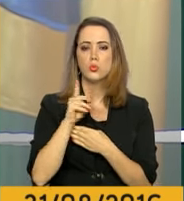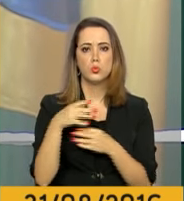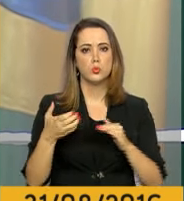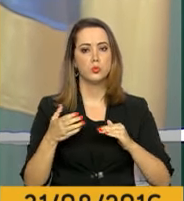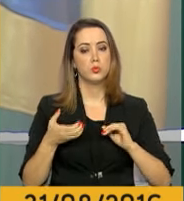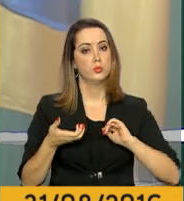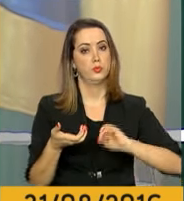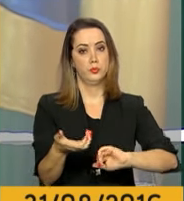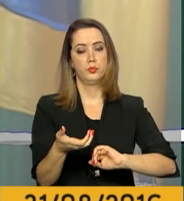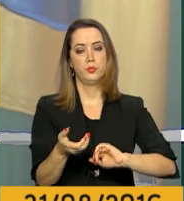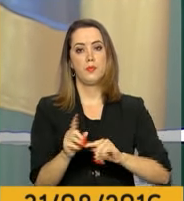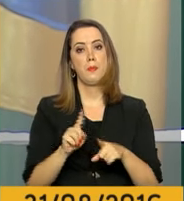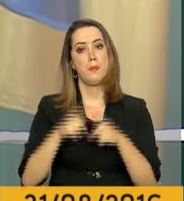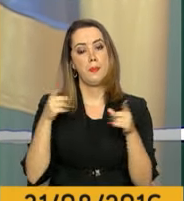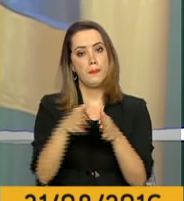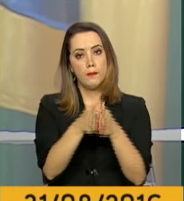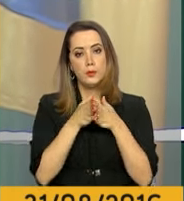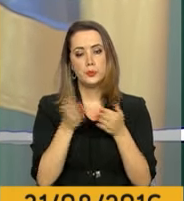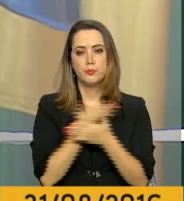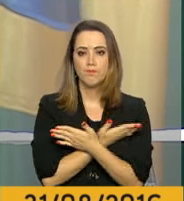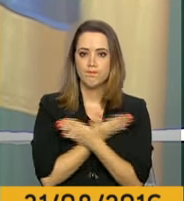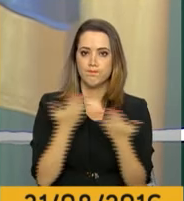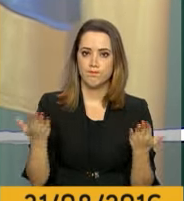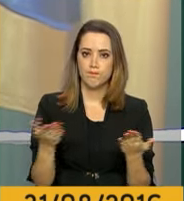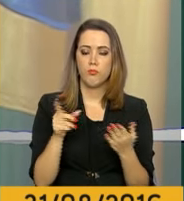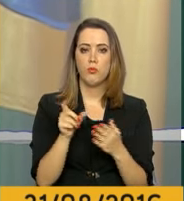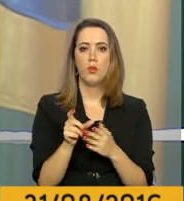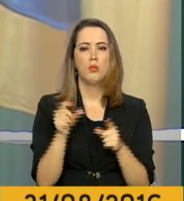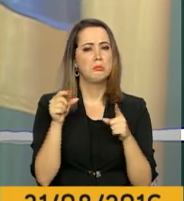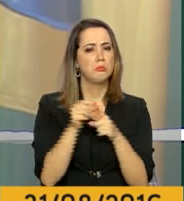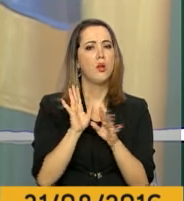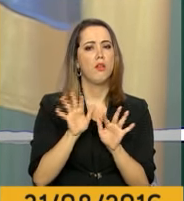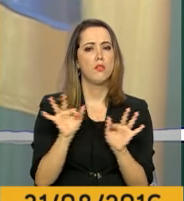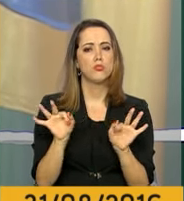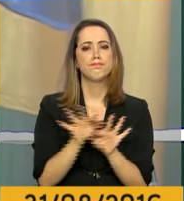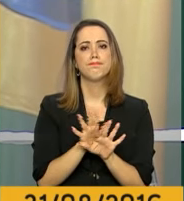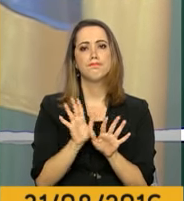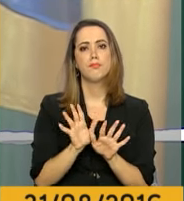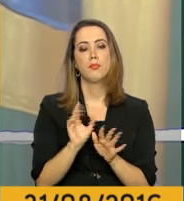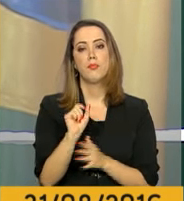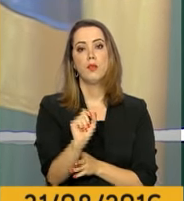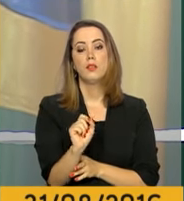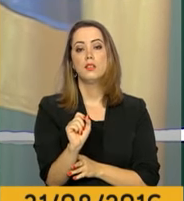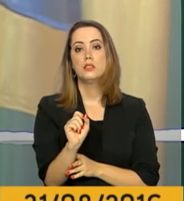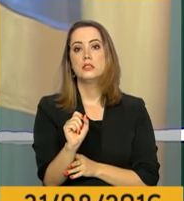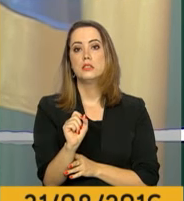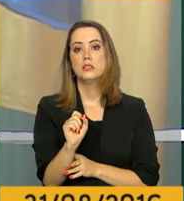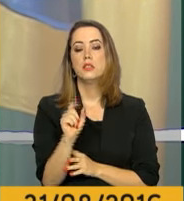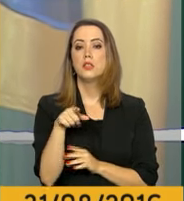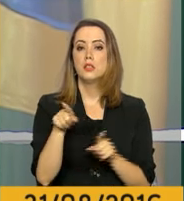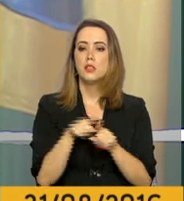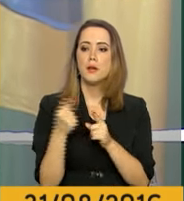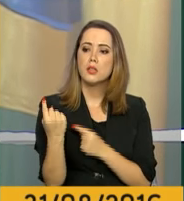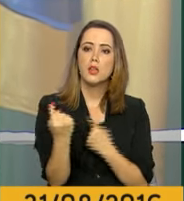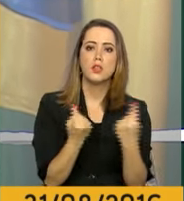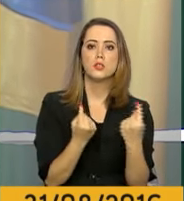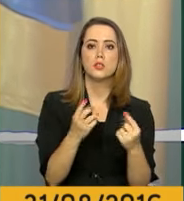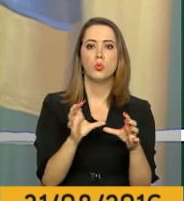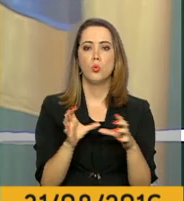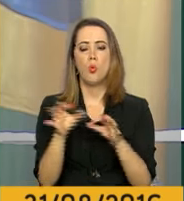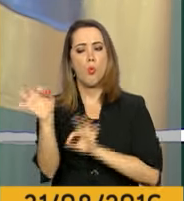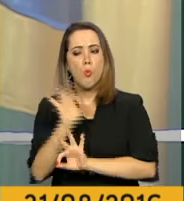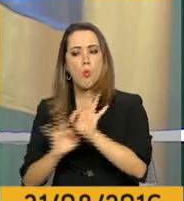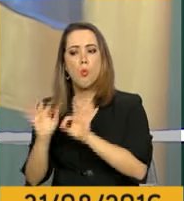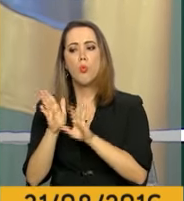Congresso Nacional. Mas o que eu peço em palavras finais, né, e que também cada um cuide da sua área,